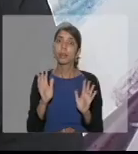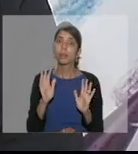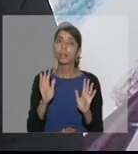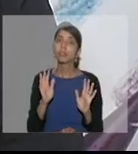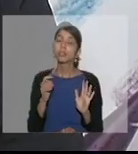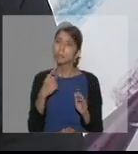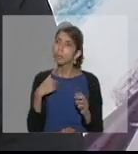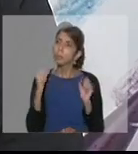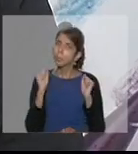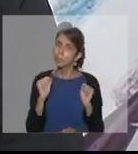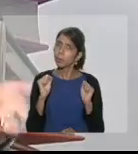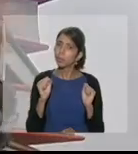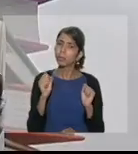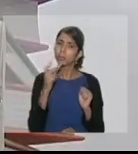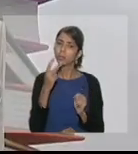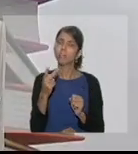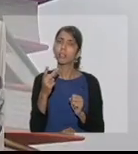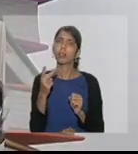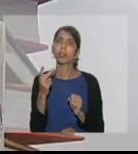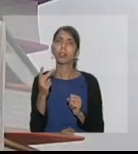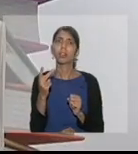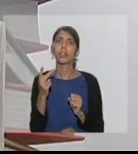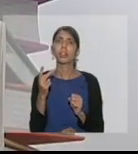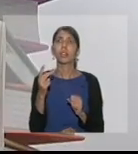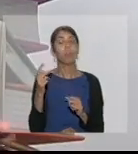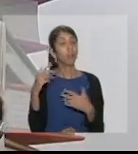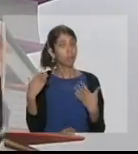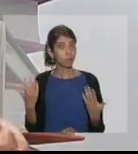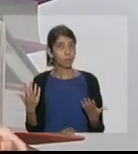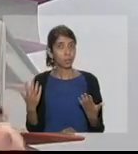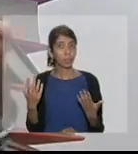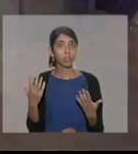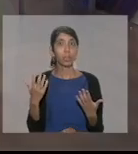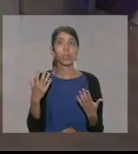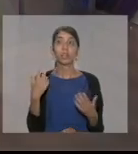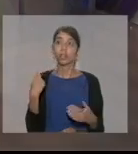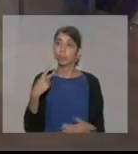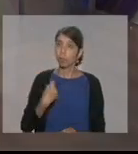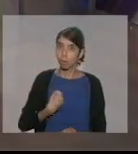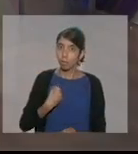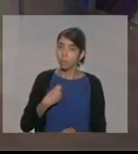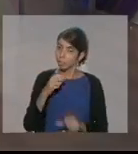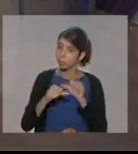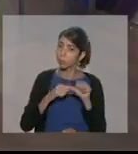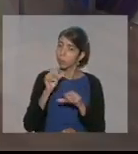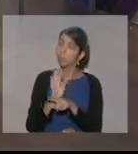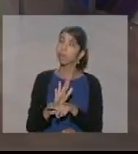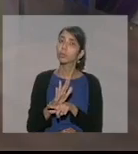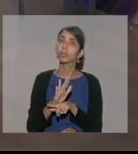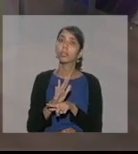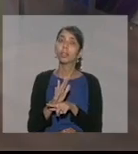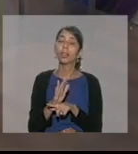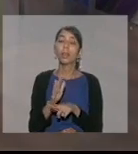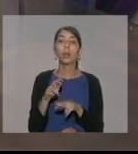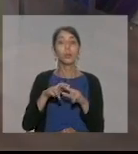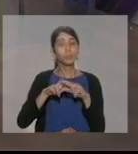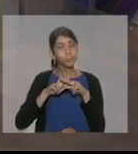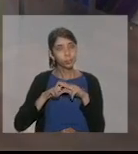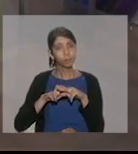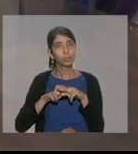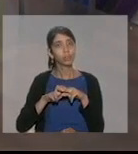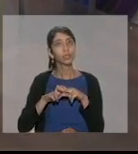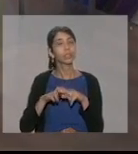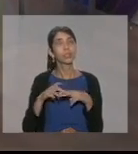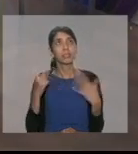certeza. em off eu posso falar, ele, olha, você quer ajuda, eu posso te ajudar. Vamos ver como é que você faz isso. E eu acho que é por